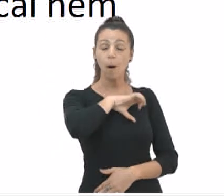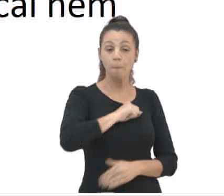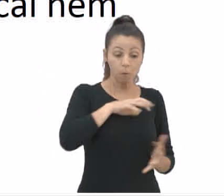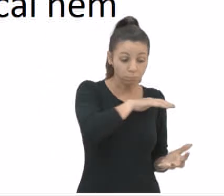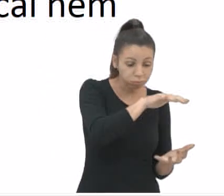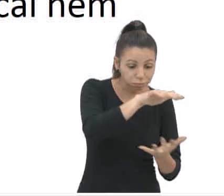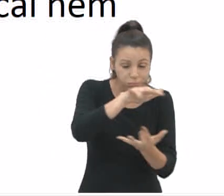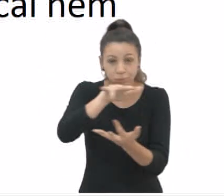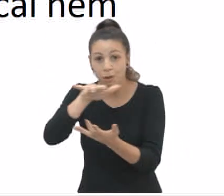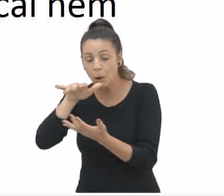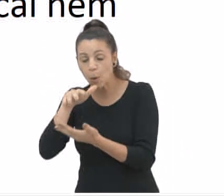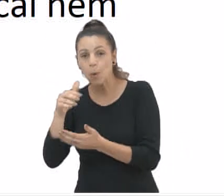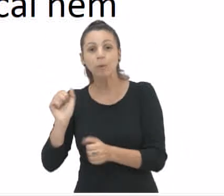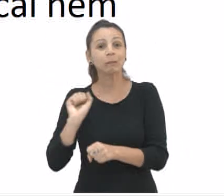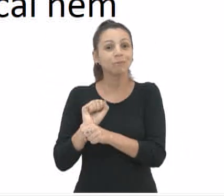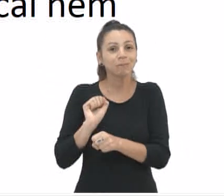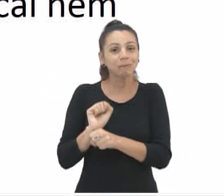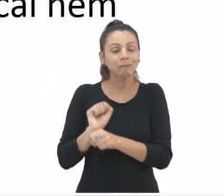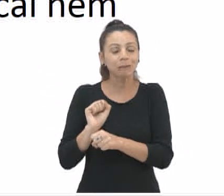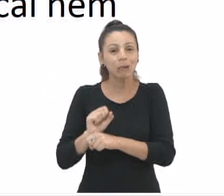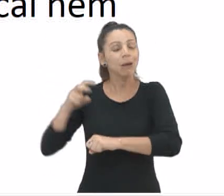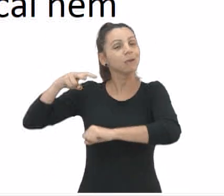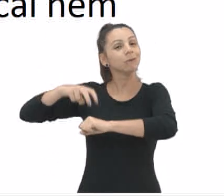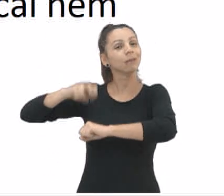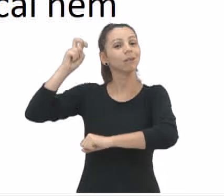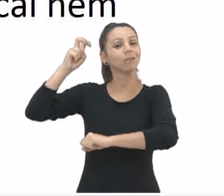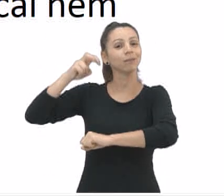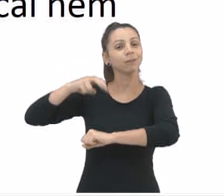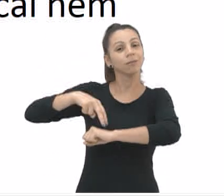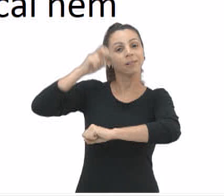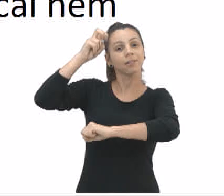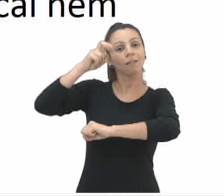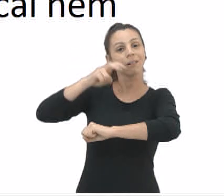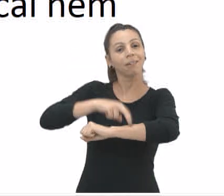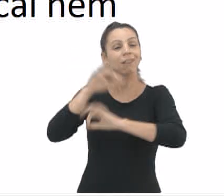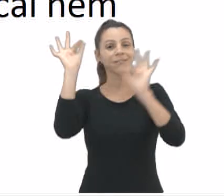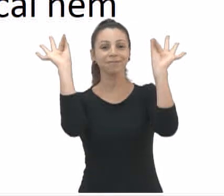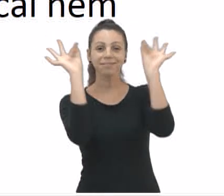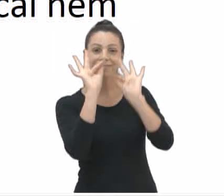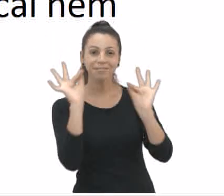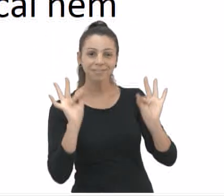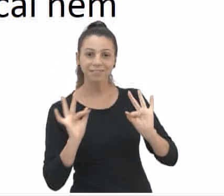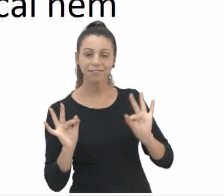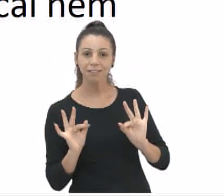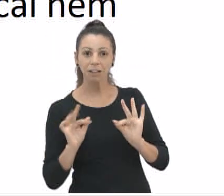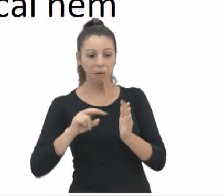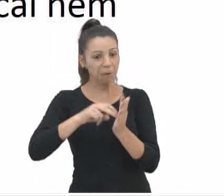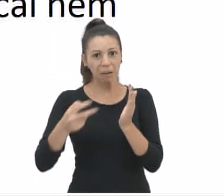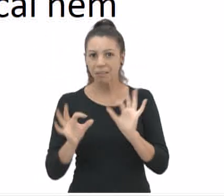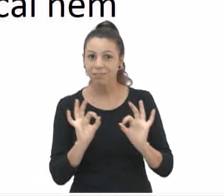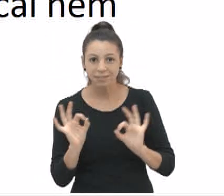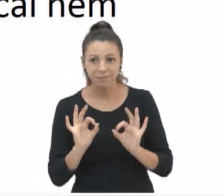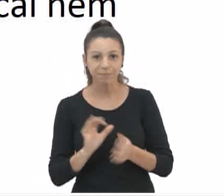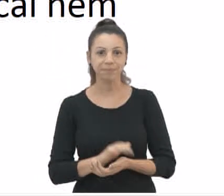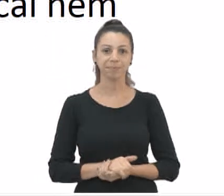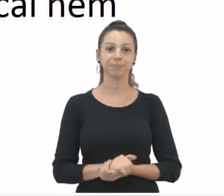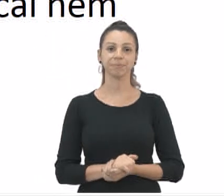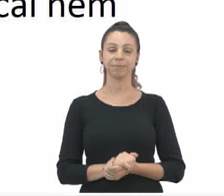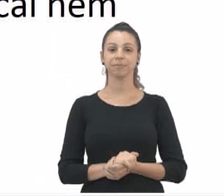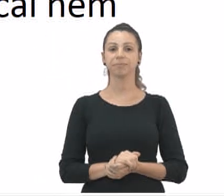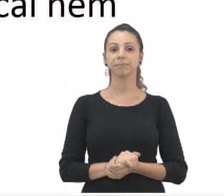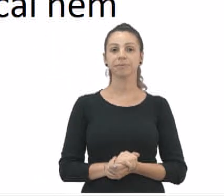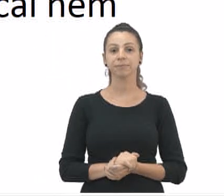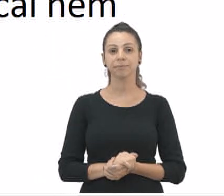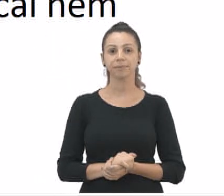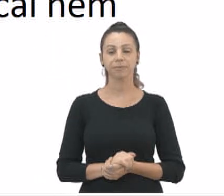mundo me esperava. Andei pulando pelas ruas como sempre e não caí nenhuma vez. Mas não